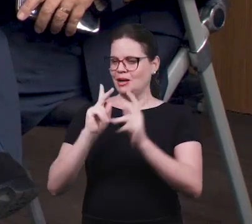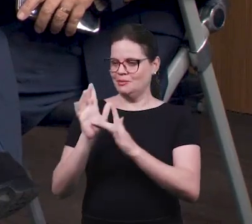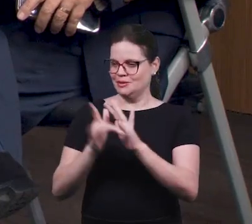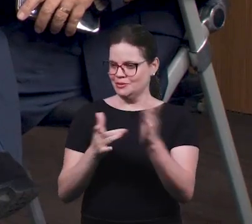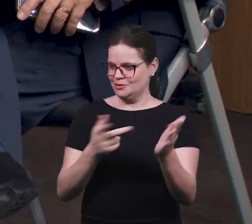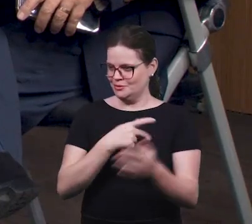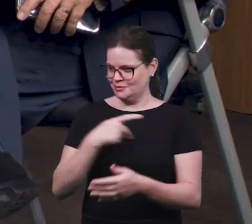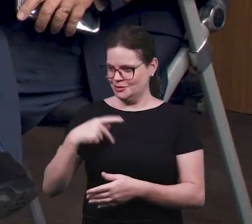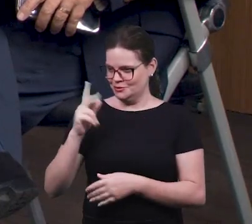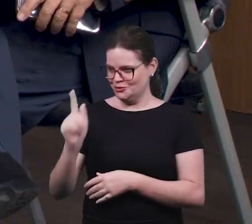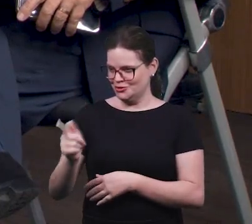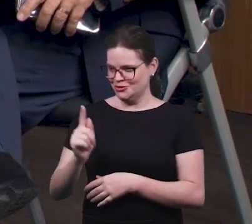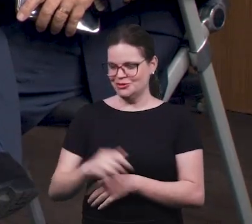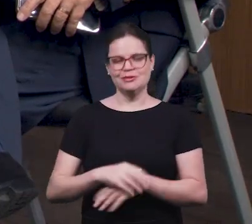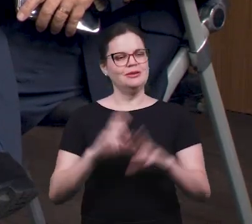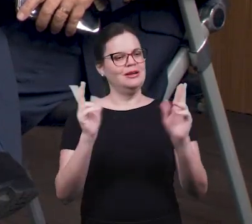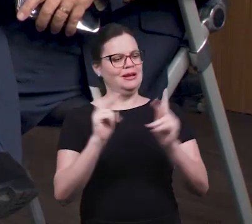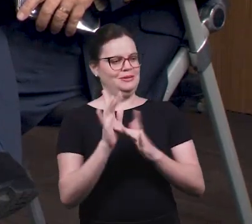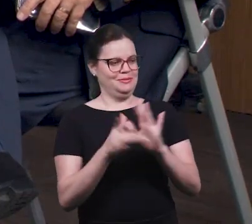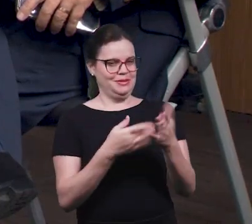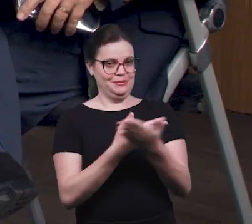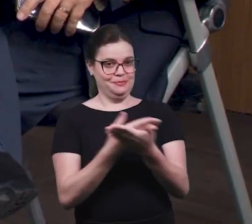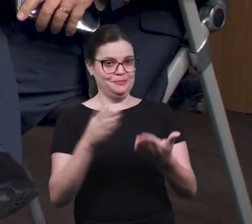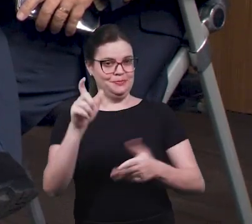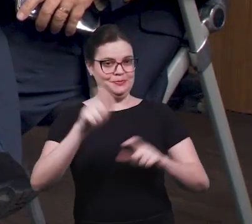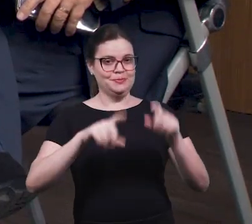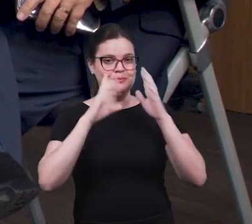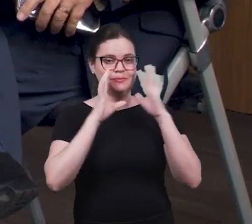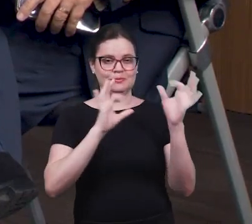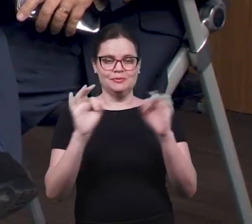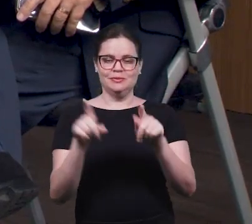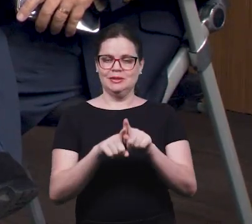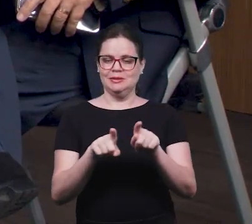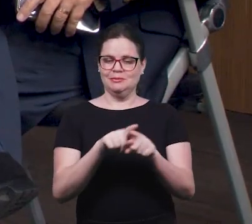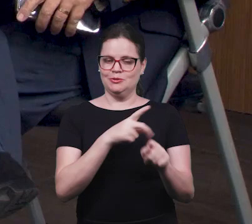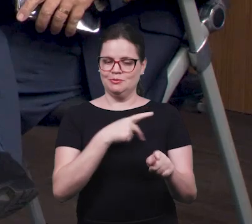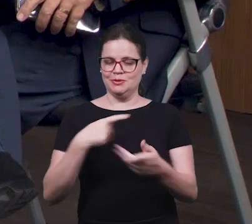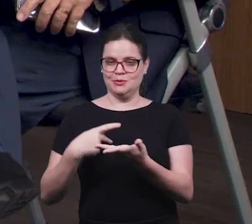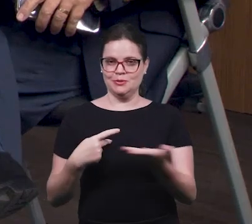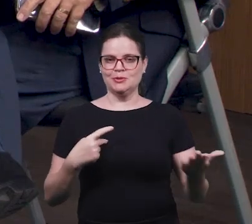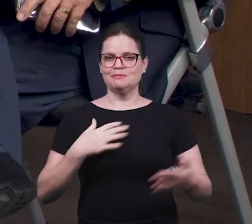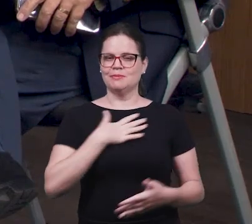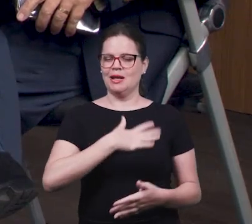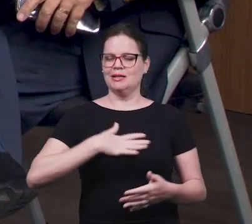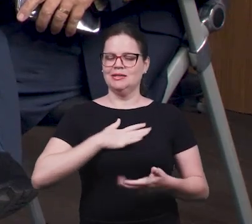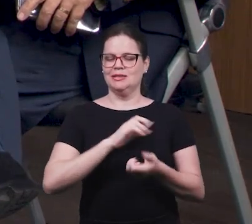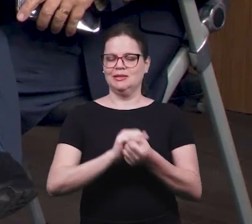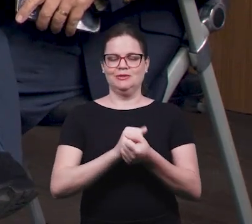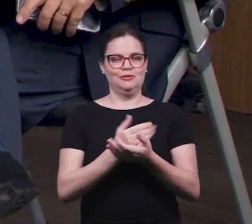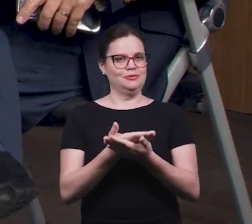do Senhor a todos os nossos irmãos, ouvintes, telespectadores. É um grande prazer